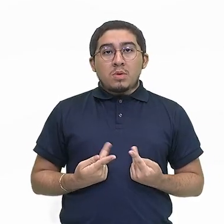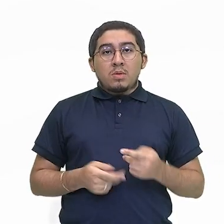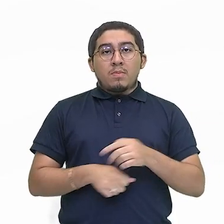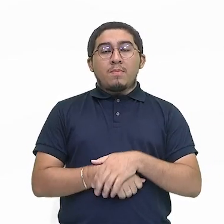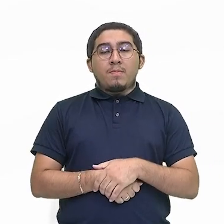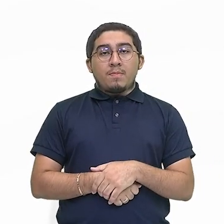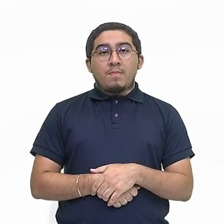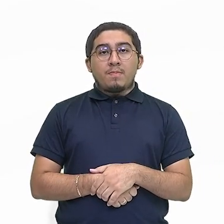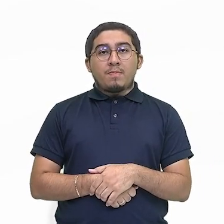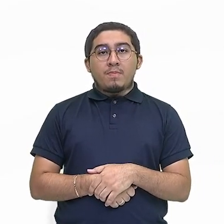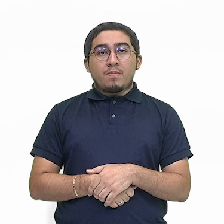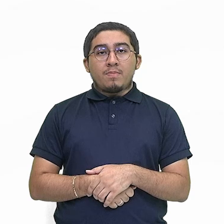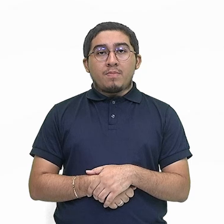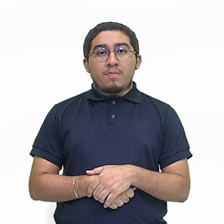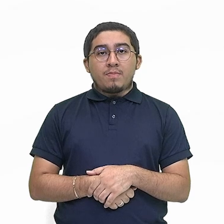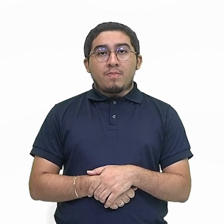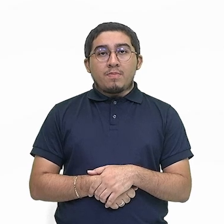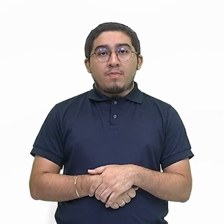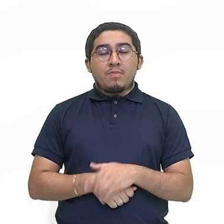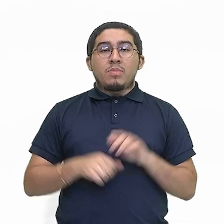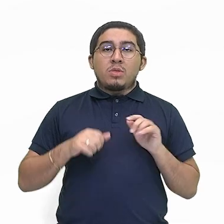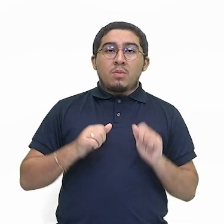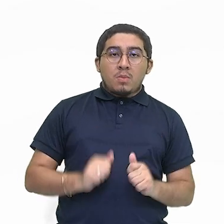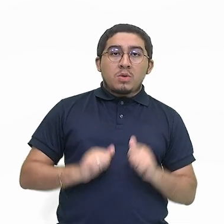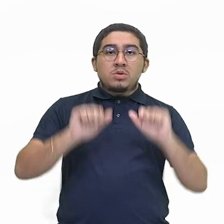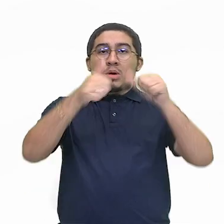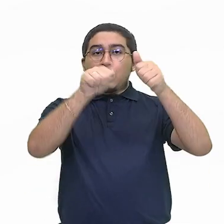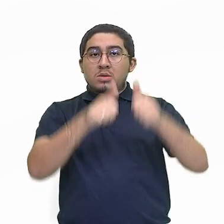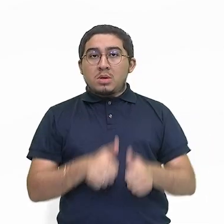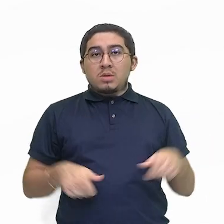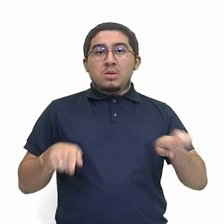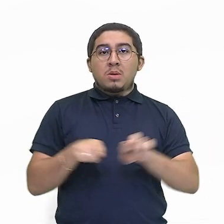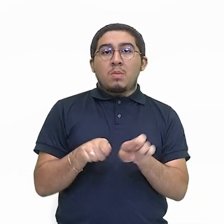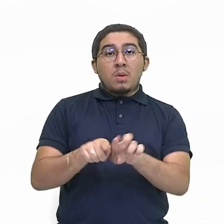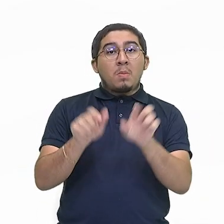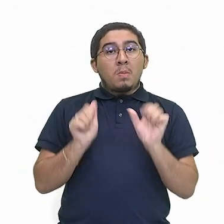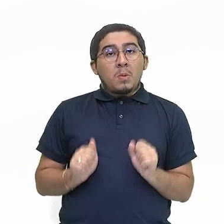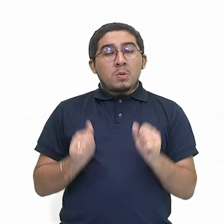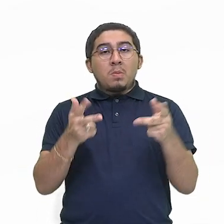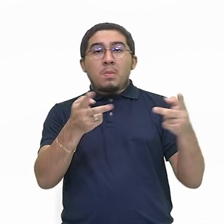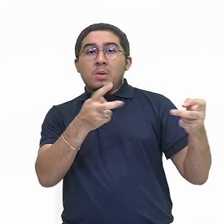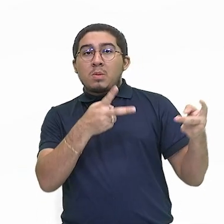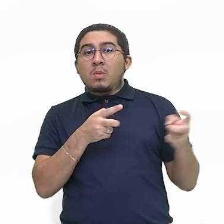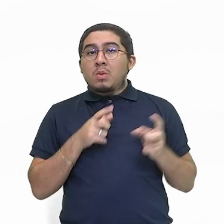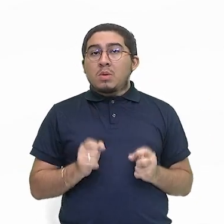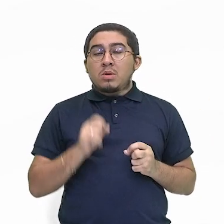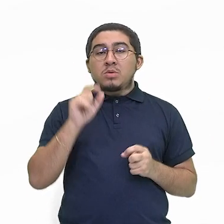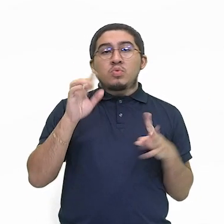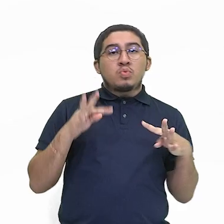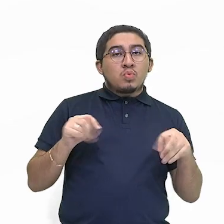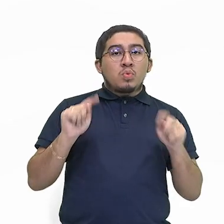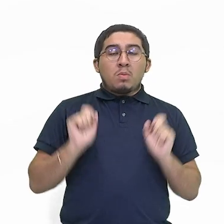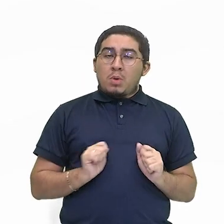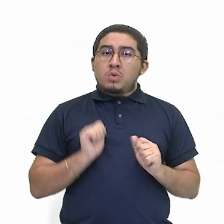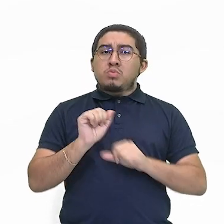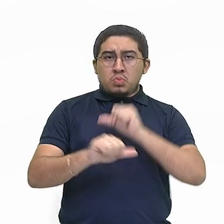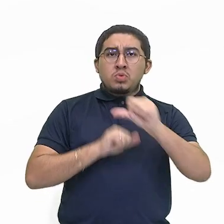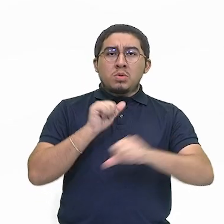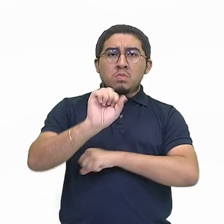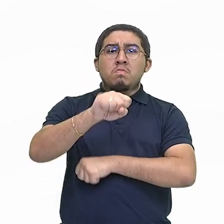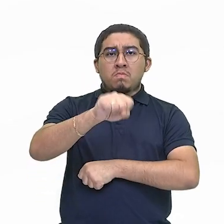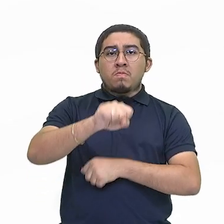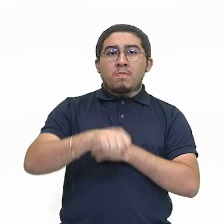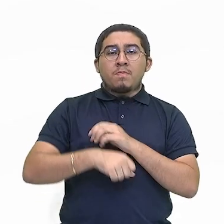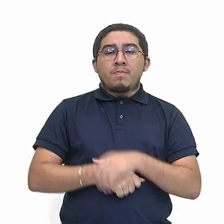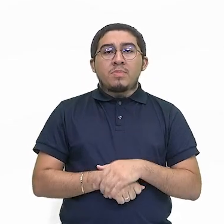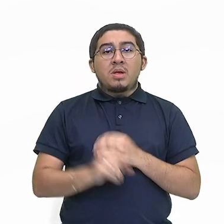seres humanos. Então eles podem analisar e eles podem perceber que essas realidades podem ser mudadas. Né? Se